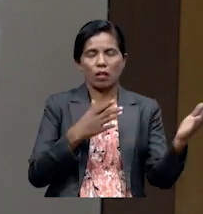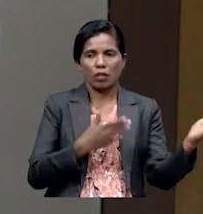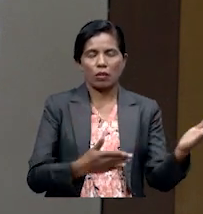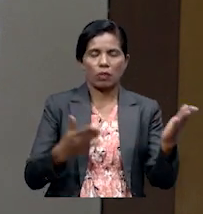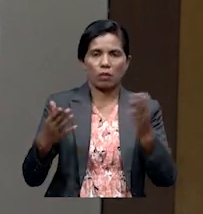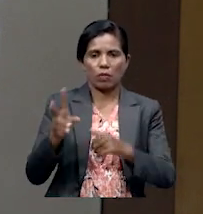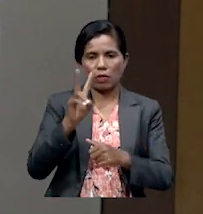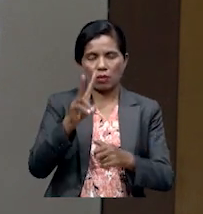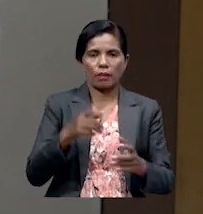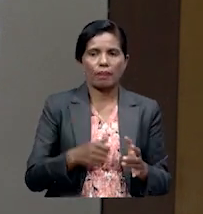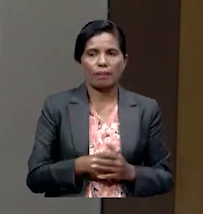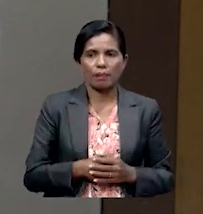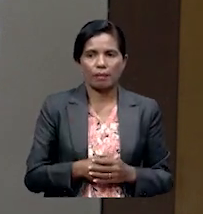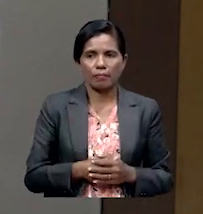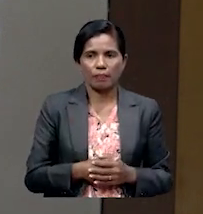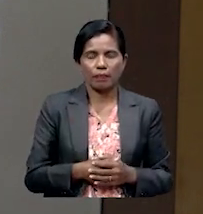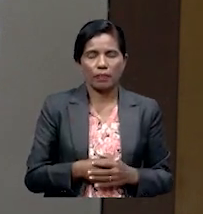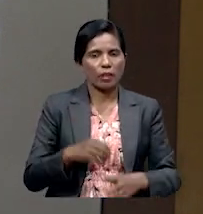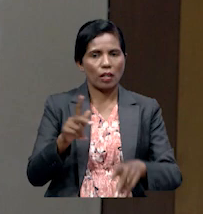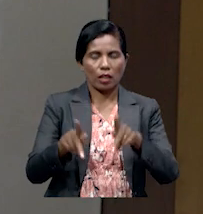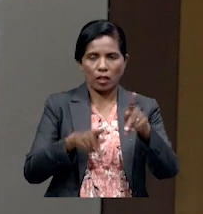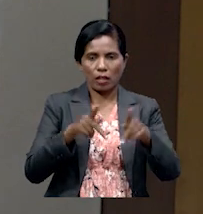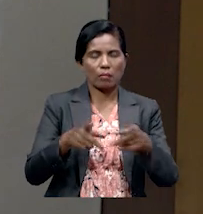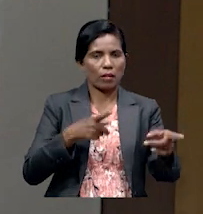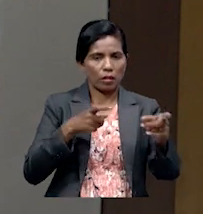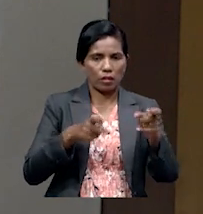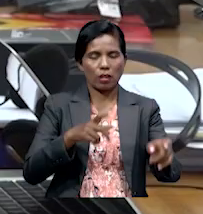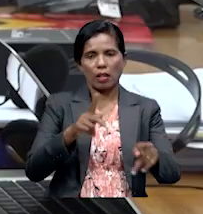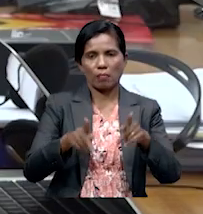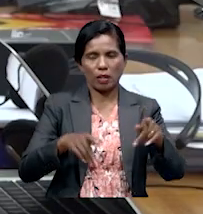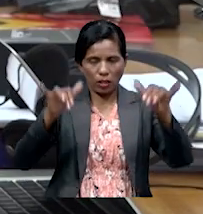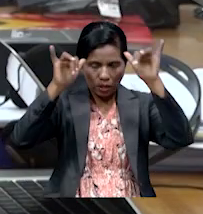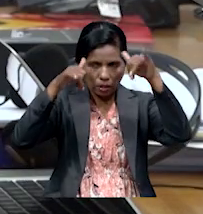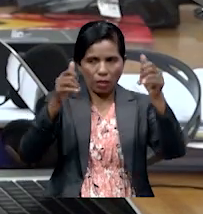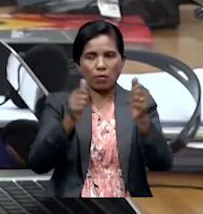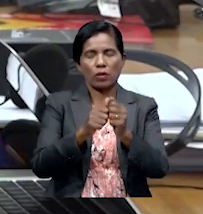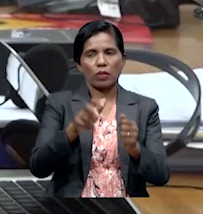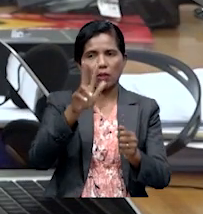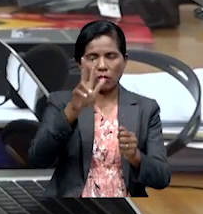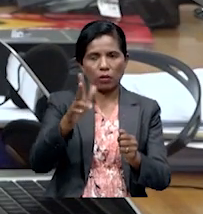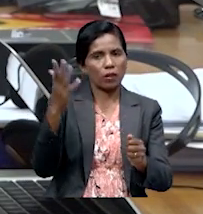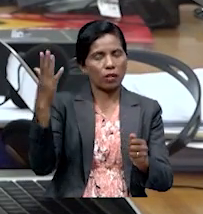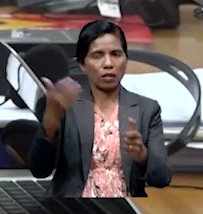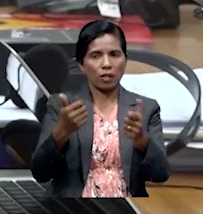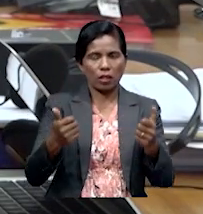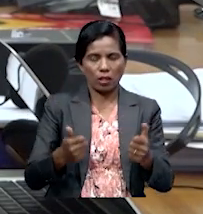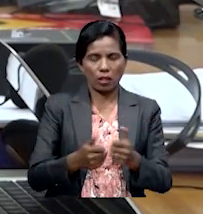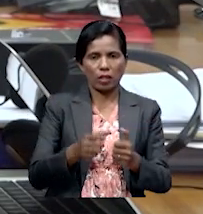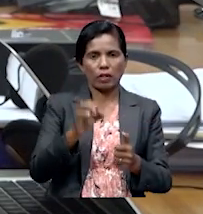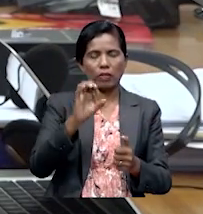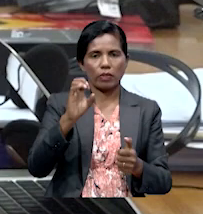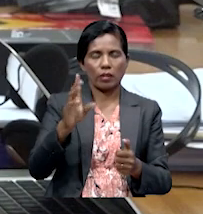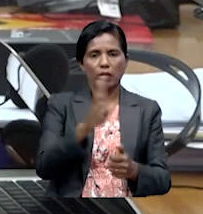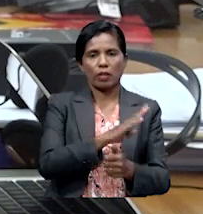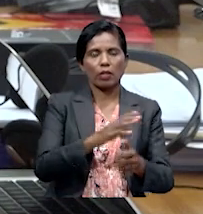de acontecimento é ma desconhecido tiro mate comunidade nia karau hamutuk tolu acontece ia aldeia Fehurin suku